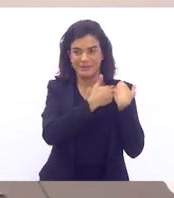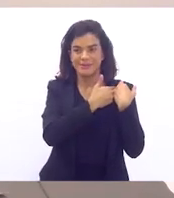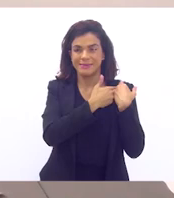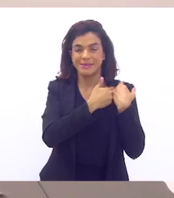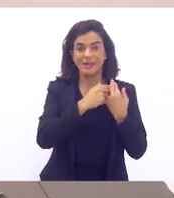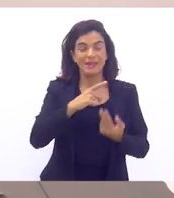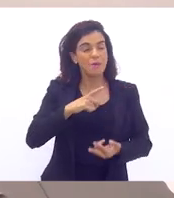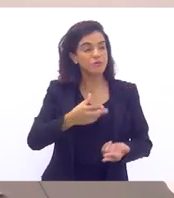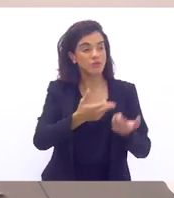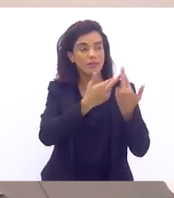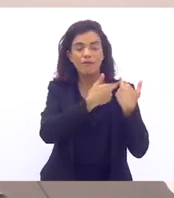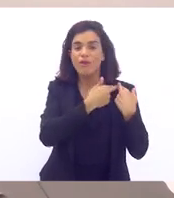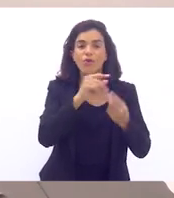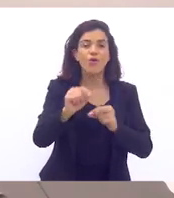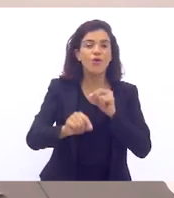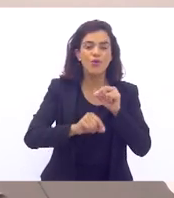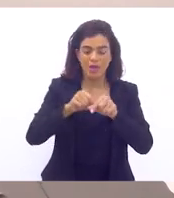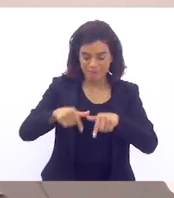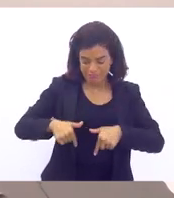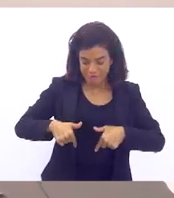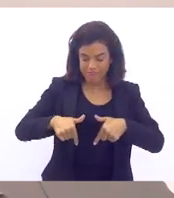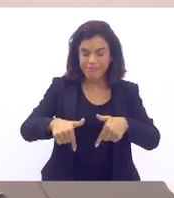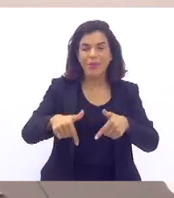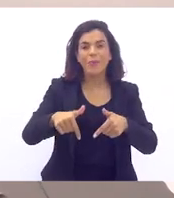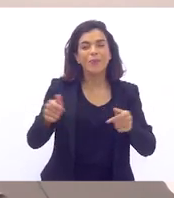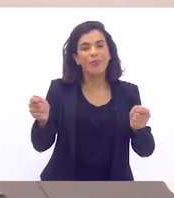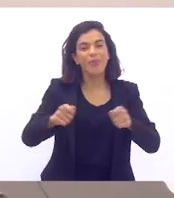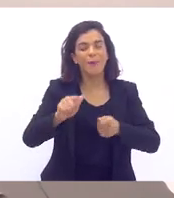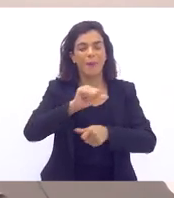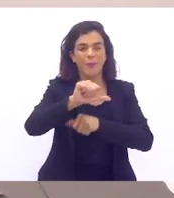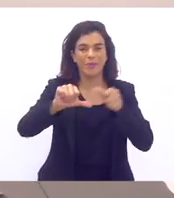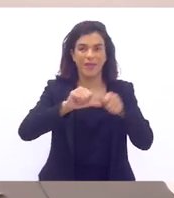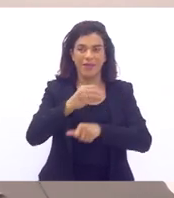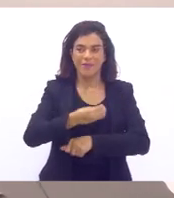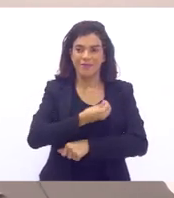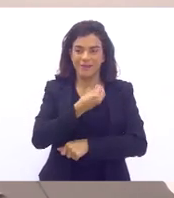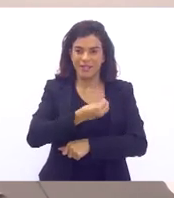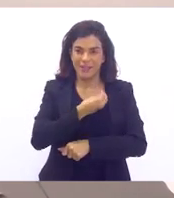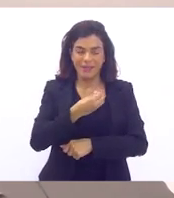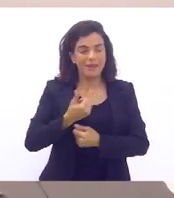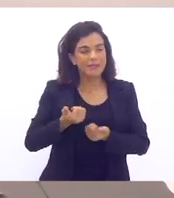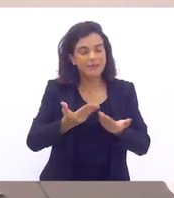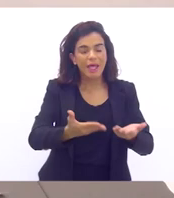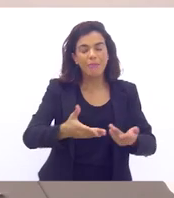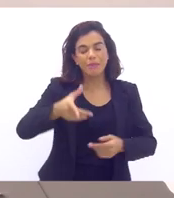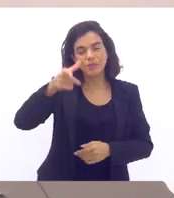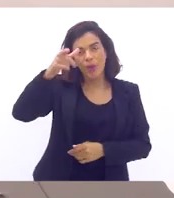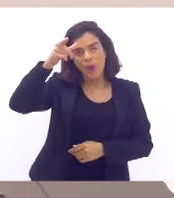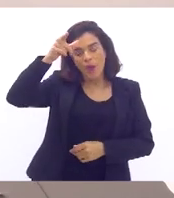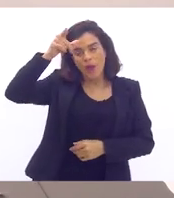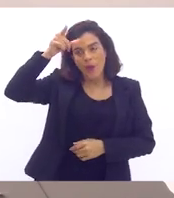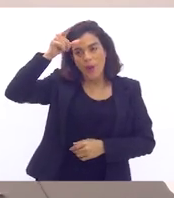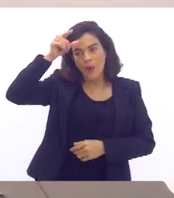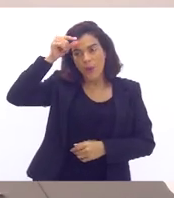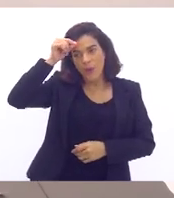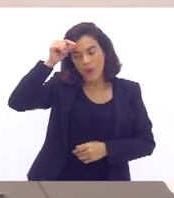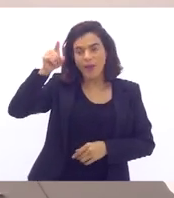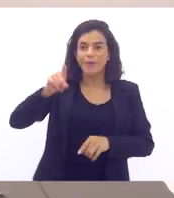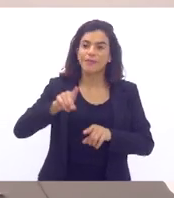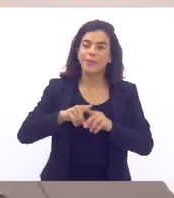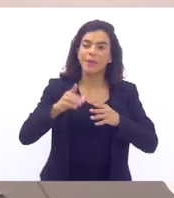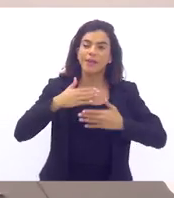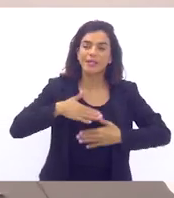nós temos um dever aqui é de realizar algo que possa mudar a vida de alguém e dar mais conforto mas Tranquilidade